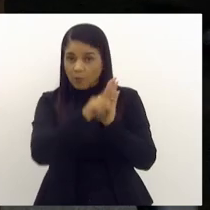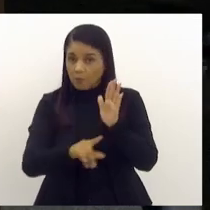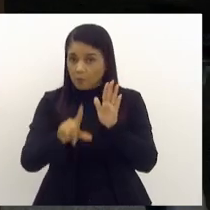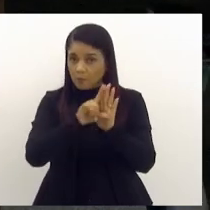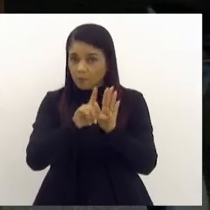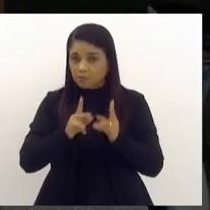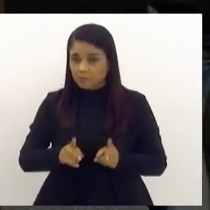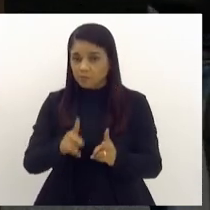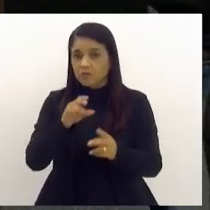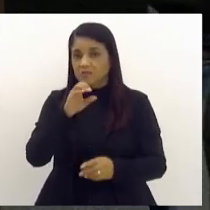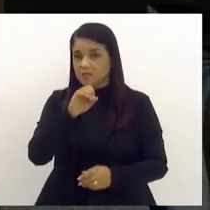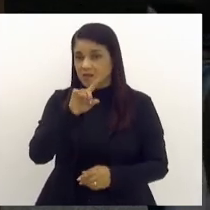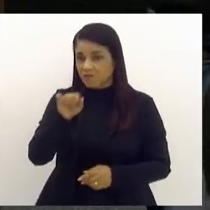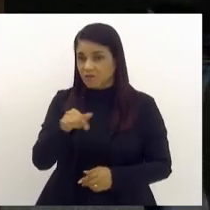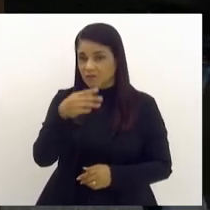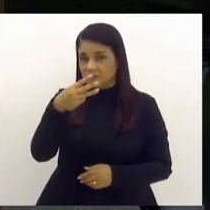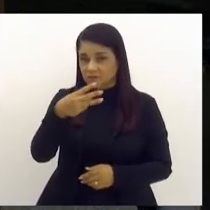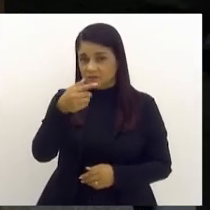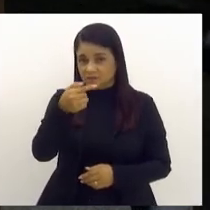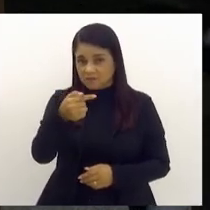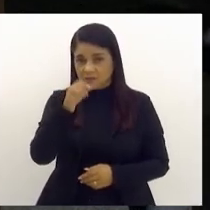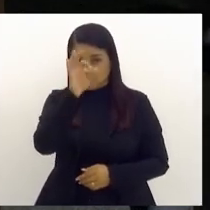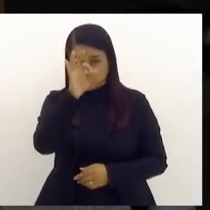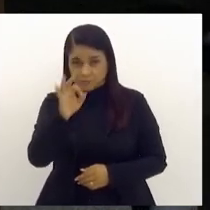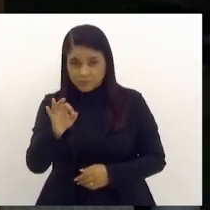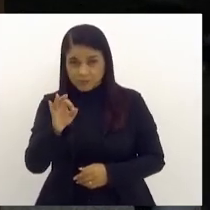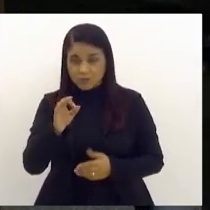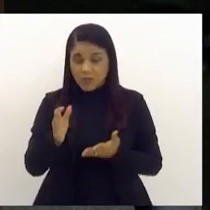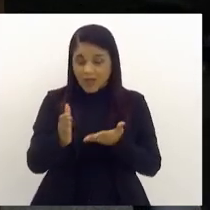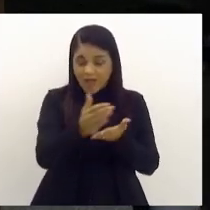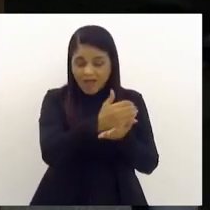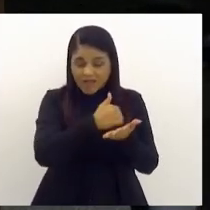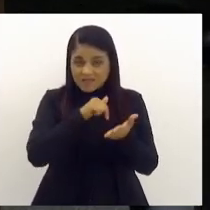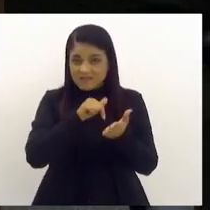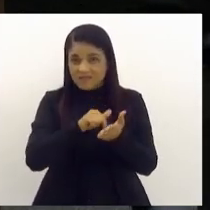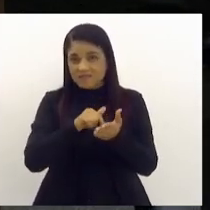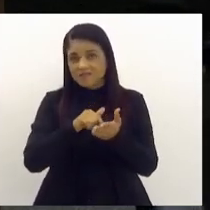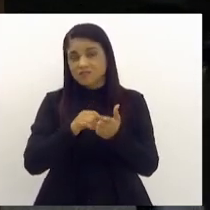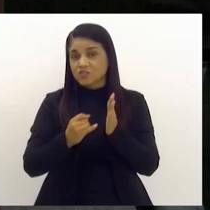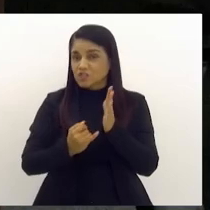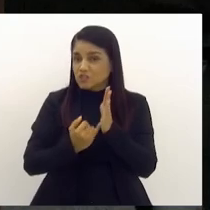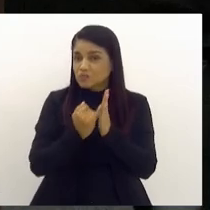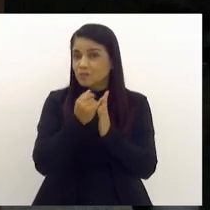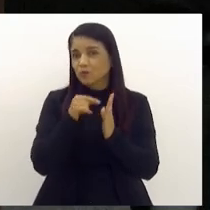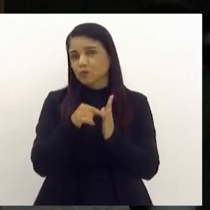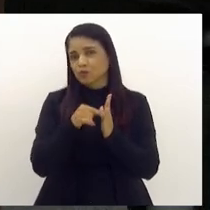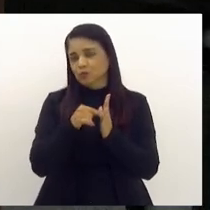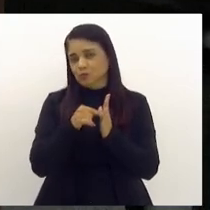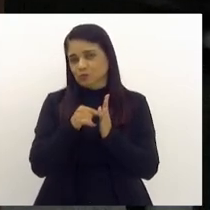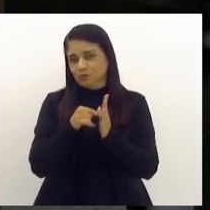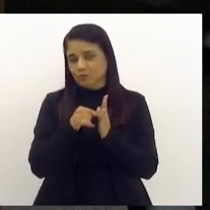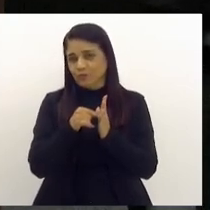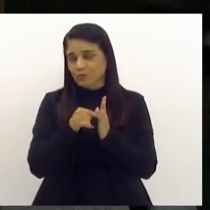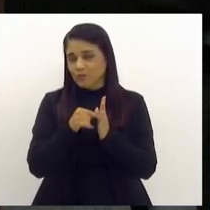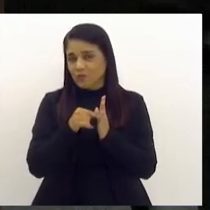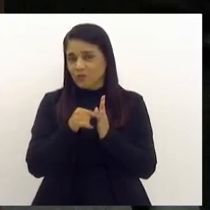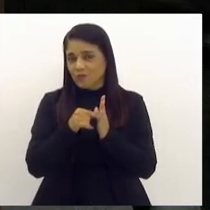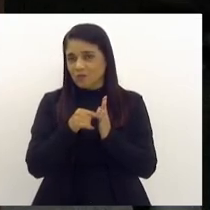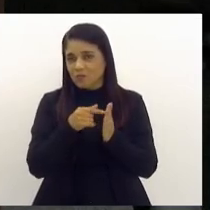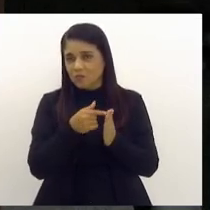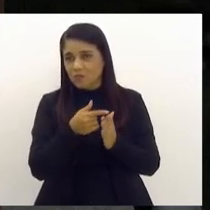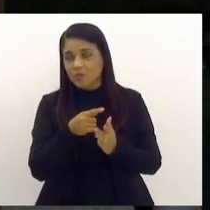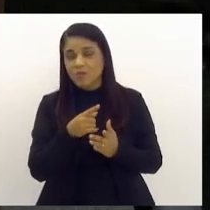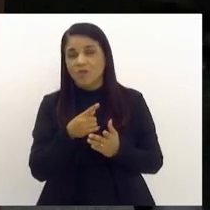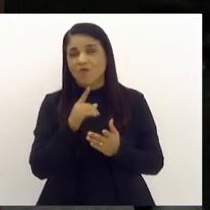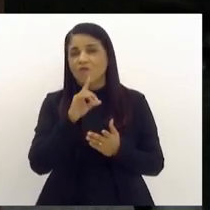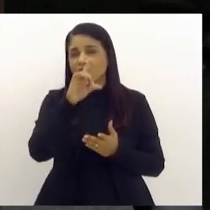os 0,37% sobre a receita líquida de impostos, o que é um valor ínfimo perto do que